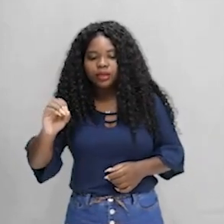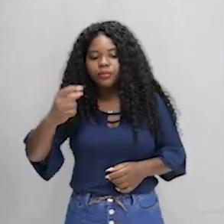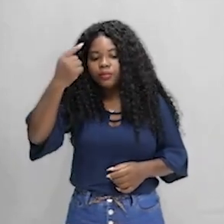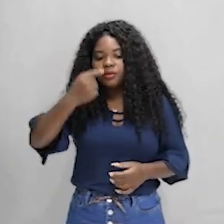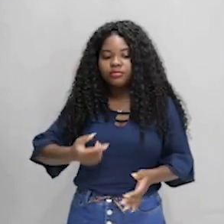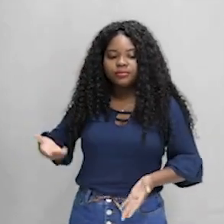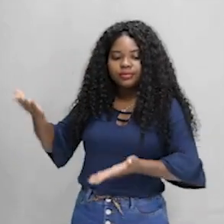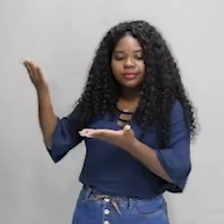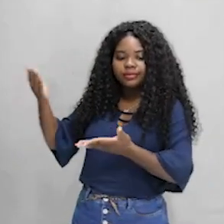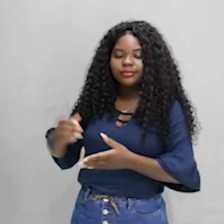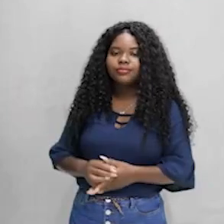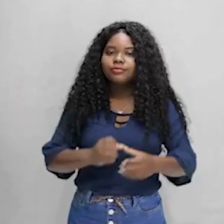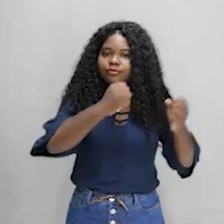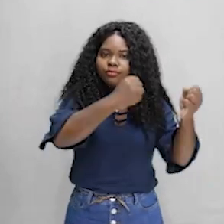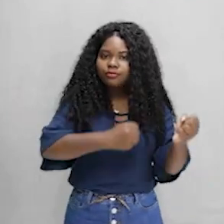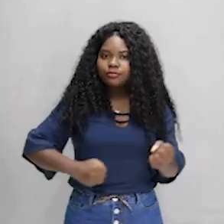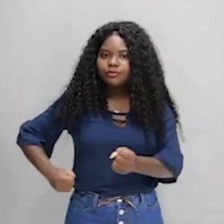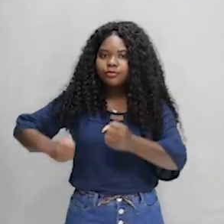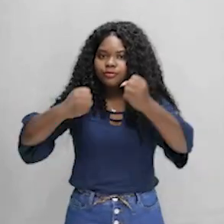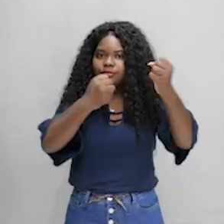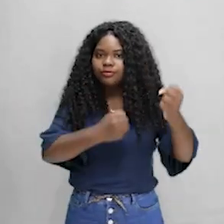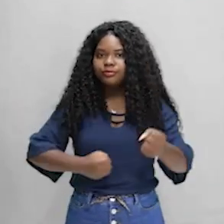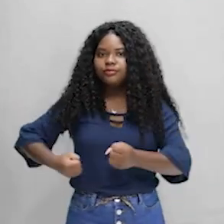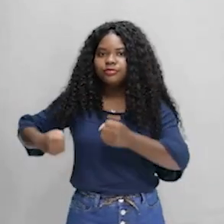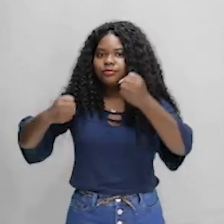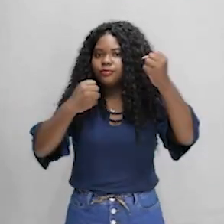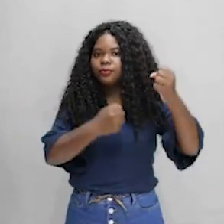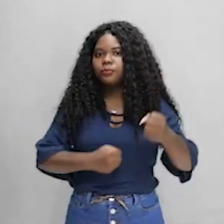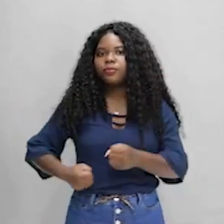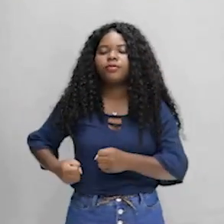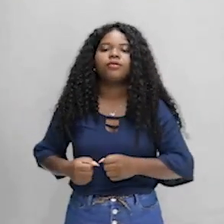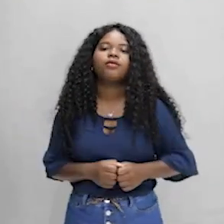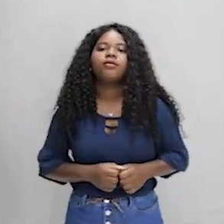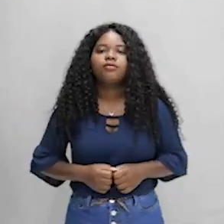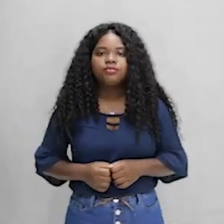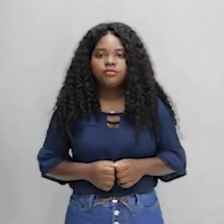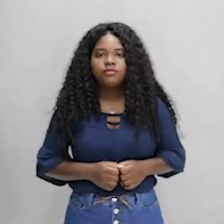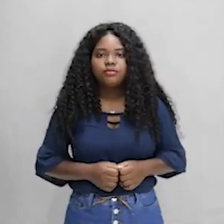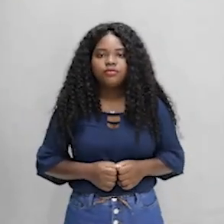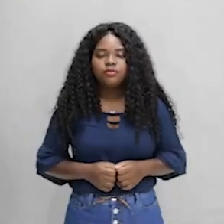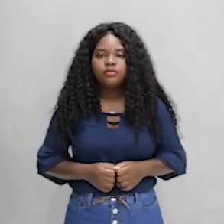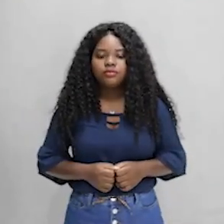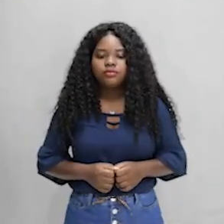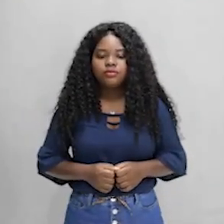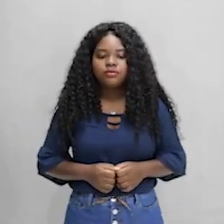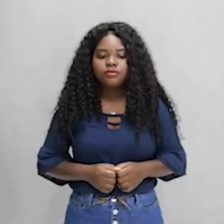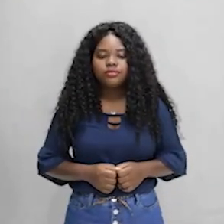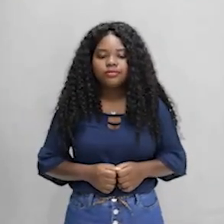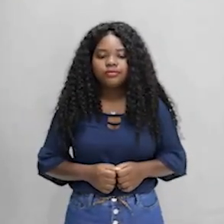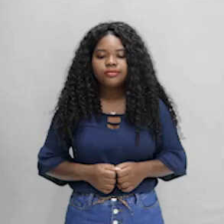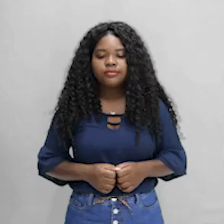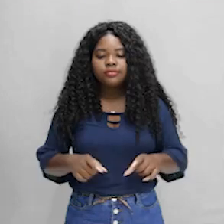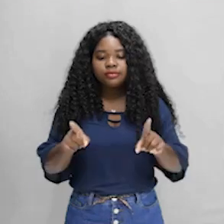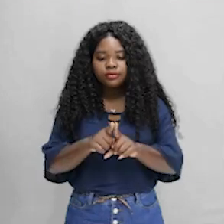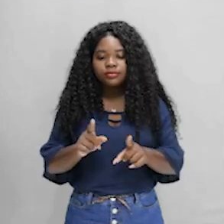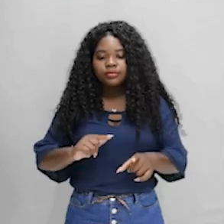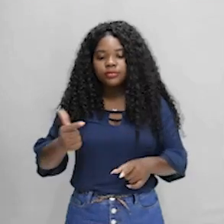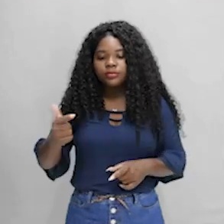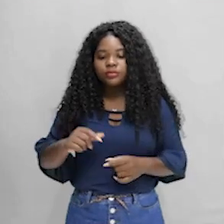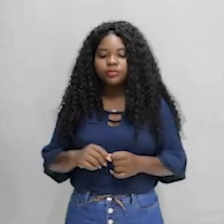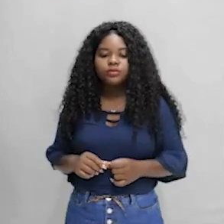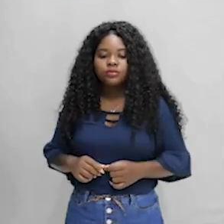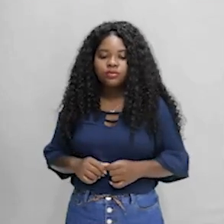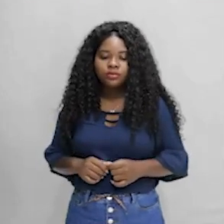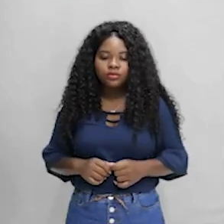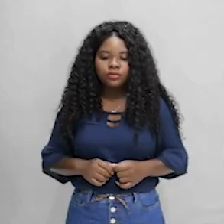ó. Foi campeão olímpico, porque ele foi o primeiro a cruzar a linha de chegada. E tá aqui também o nosso atleta